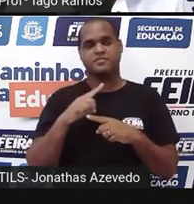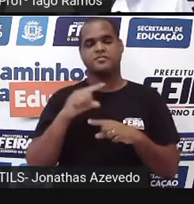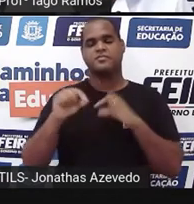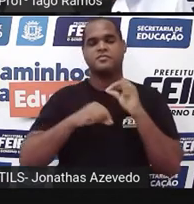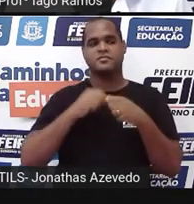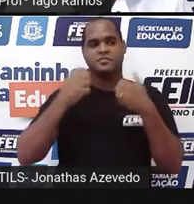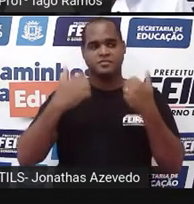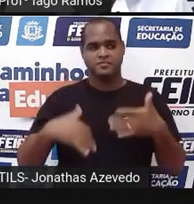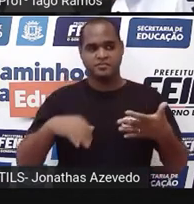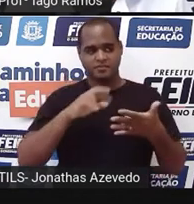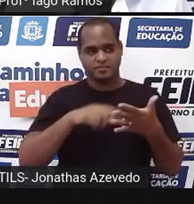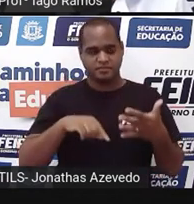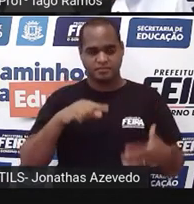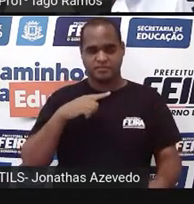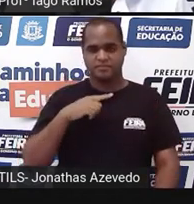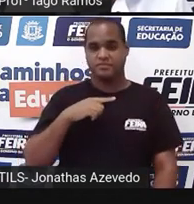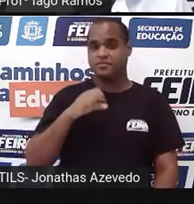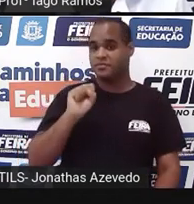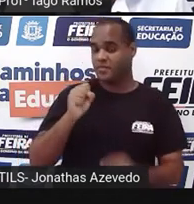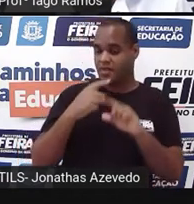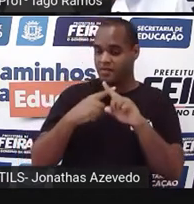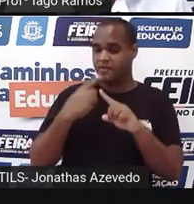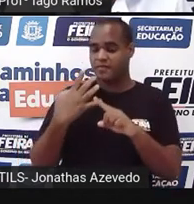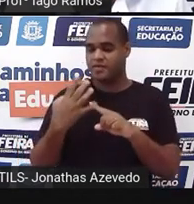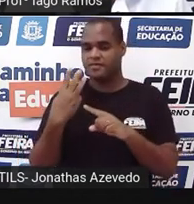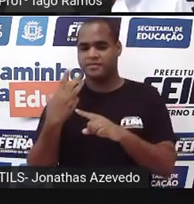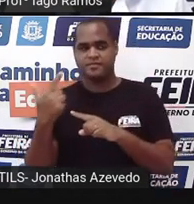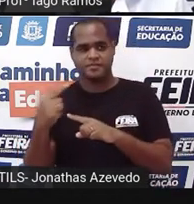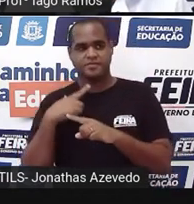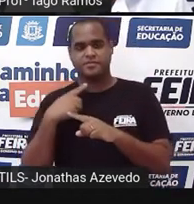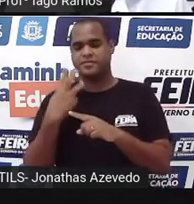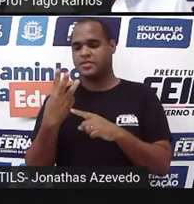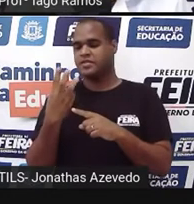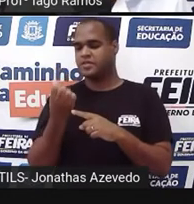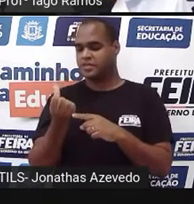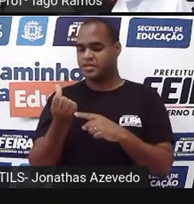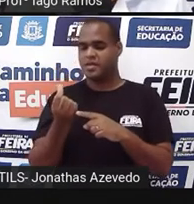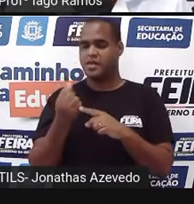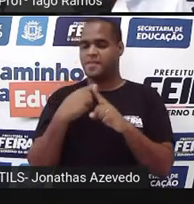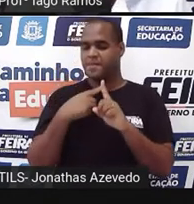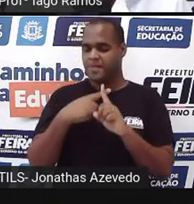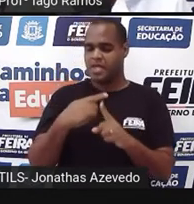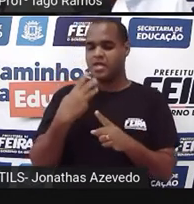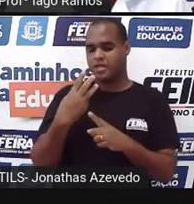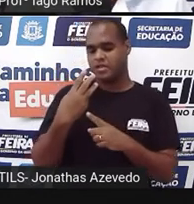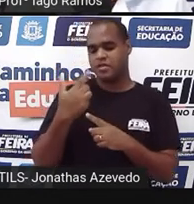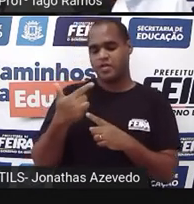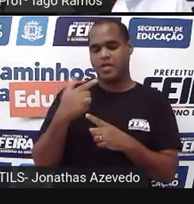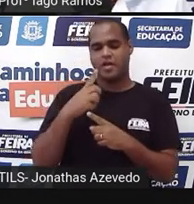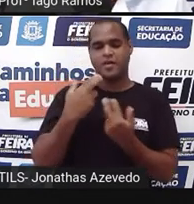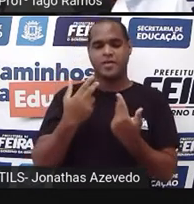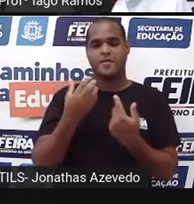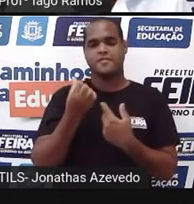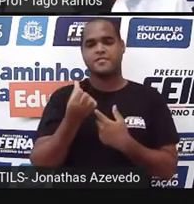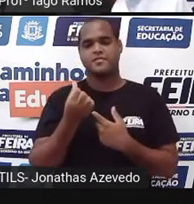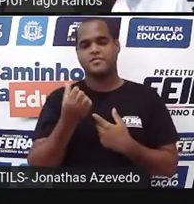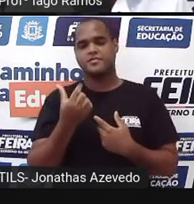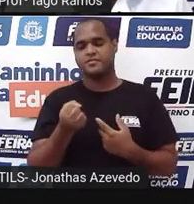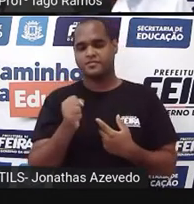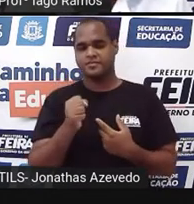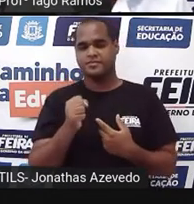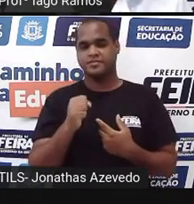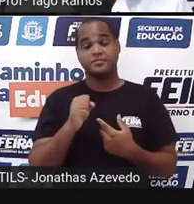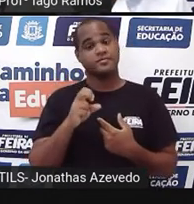3/36 8 X4 3236 mais 38 as 32 Iguaçu 68 tá bom